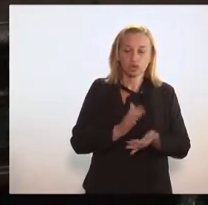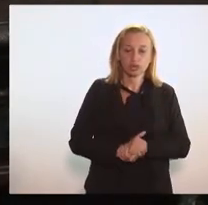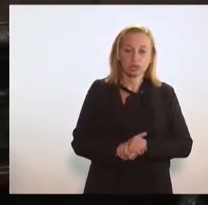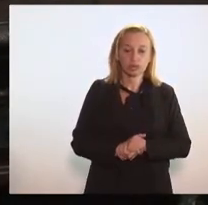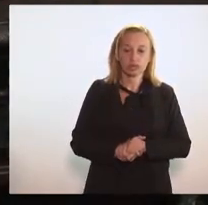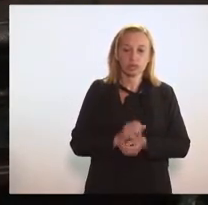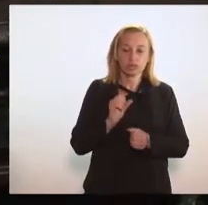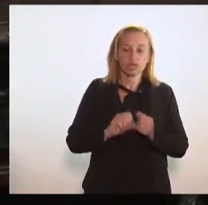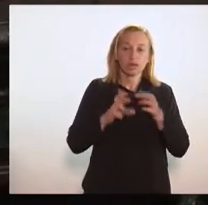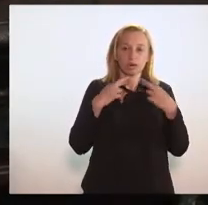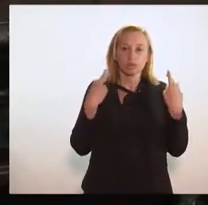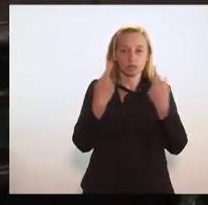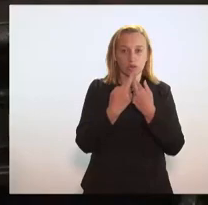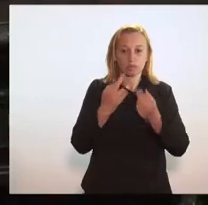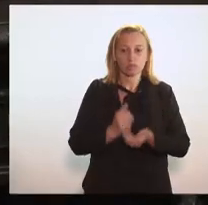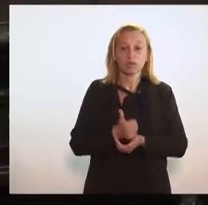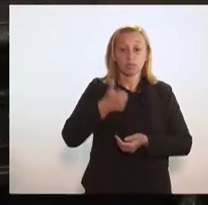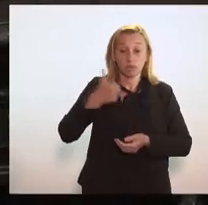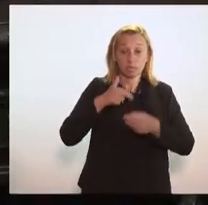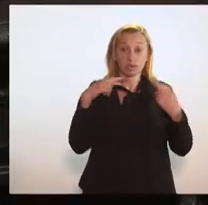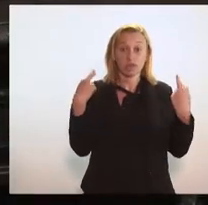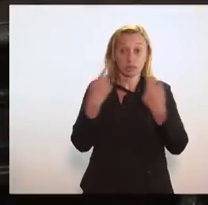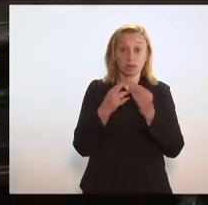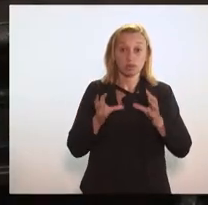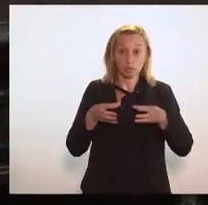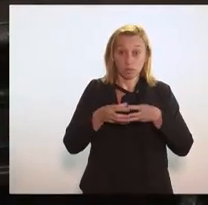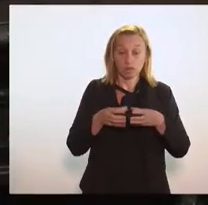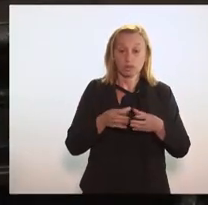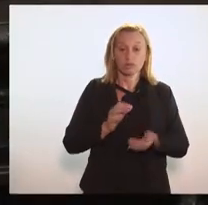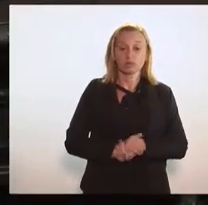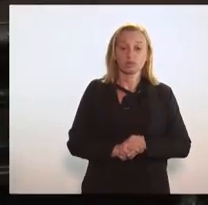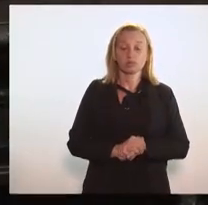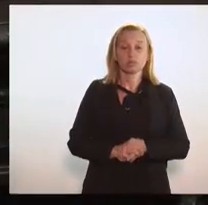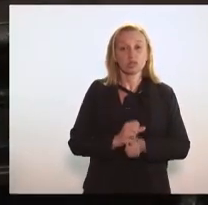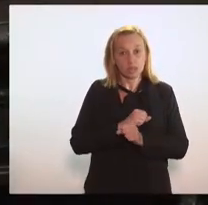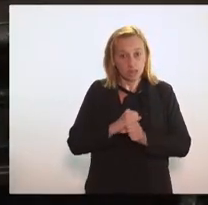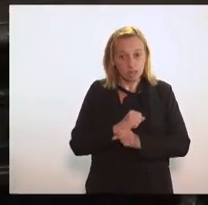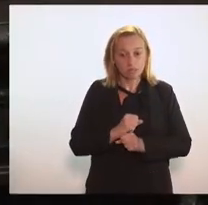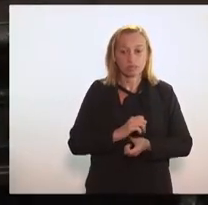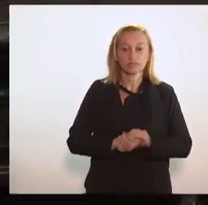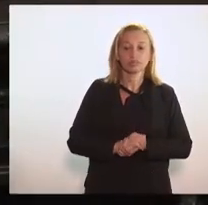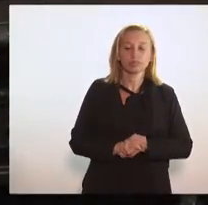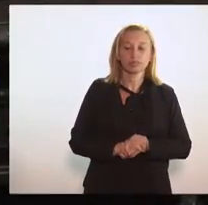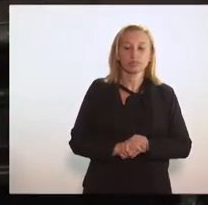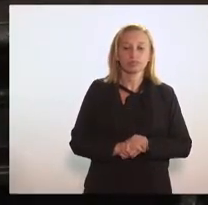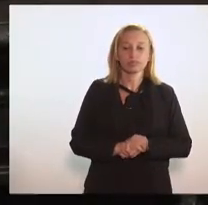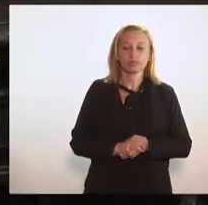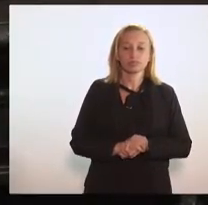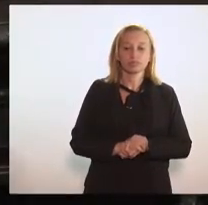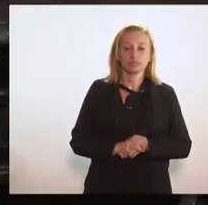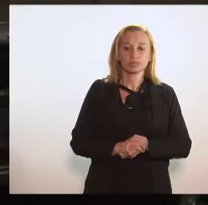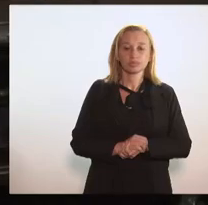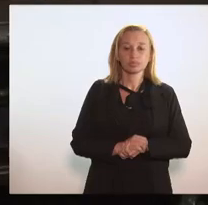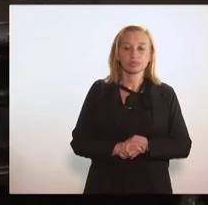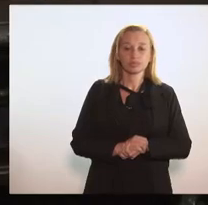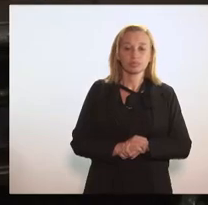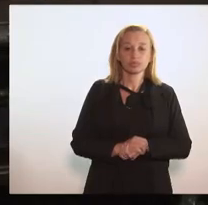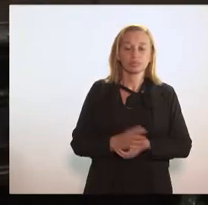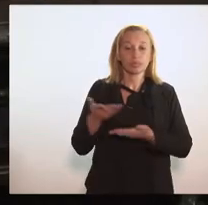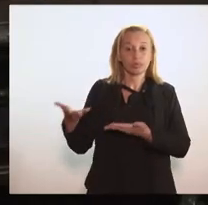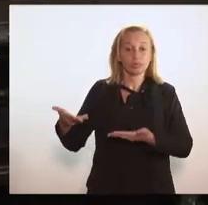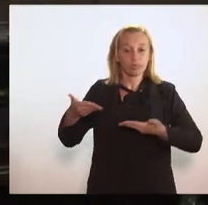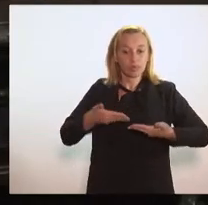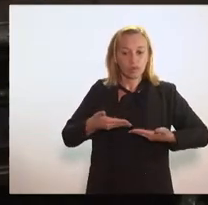realizar uma reunião Primeira reunião da comissão esse ano e dia fui